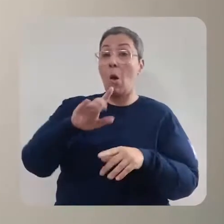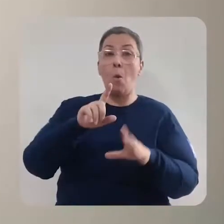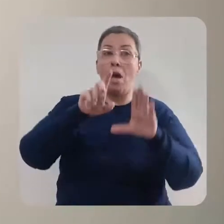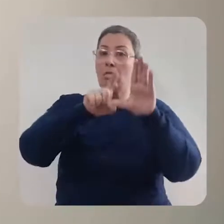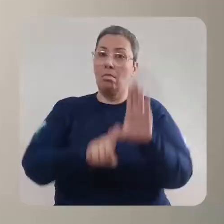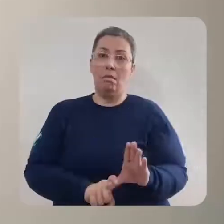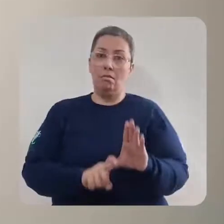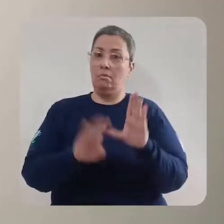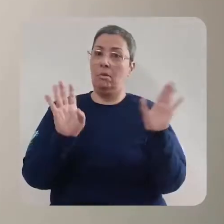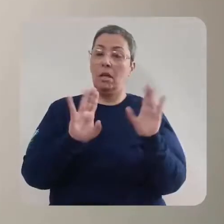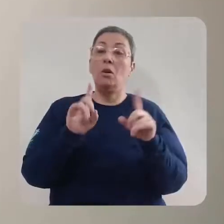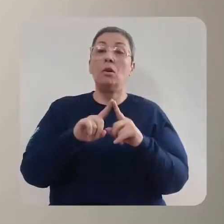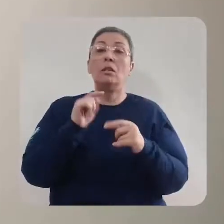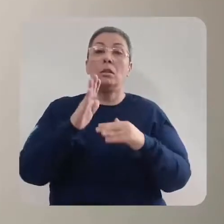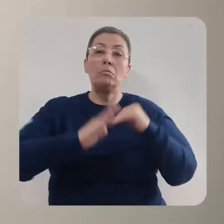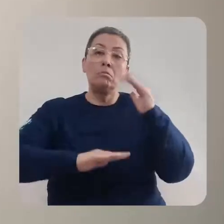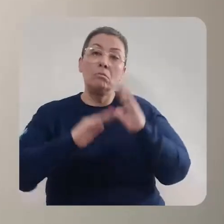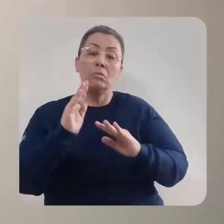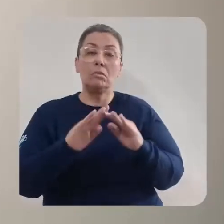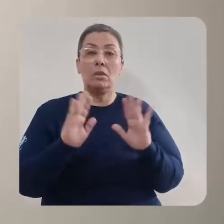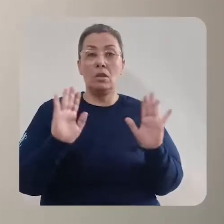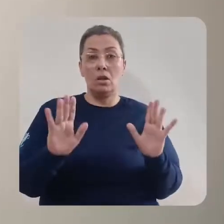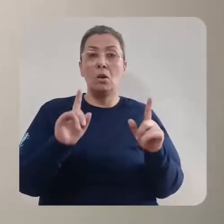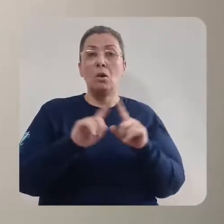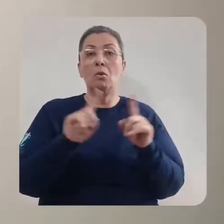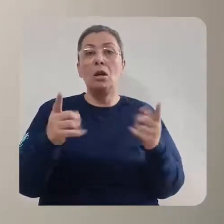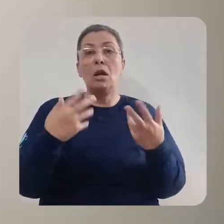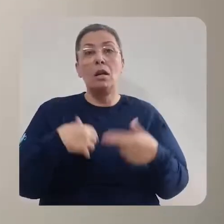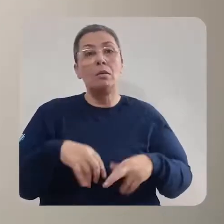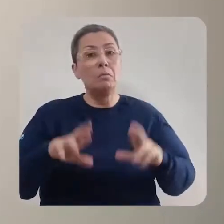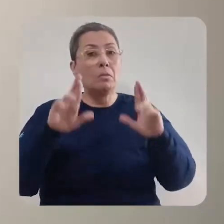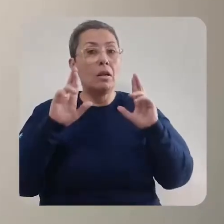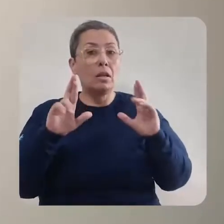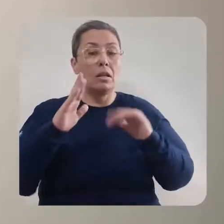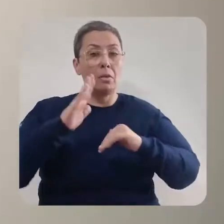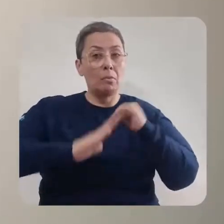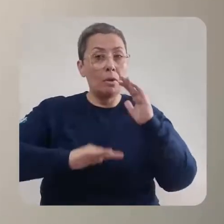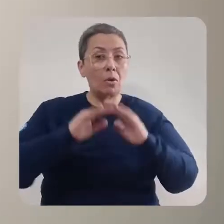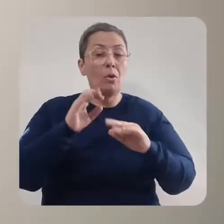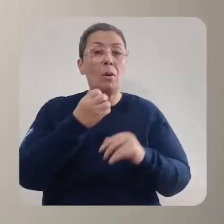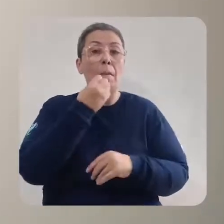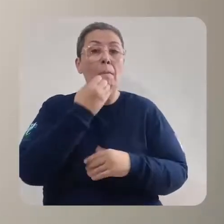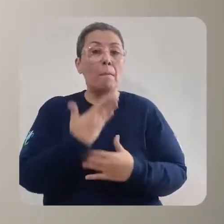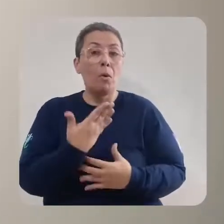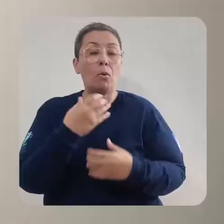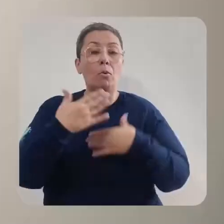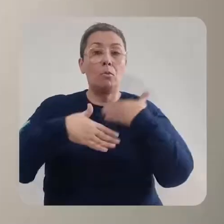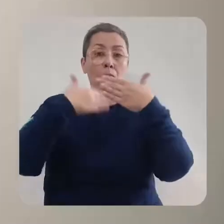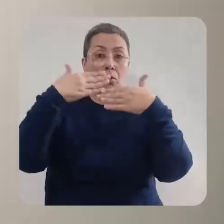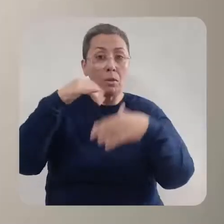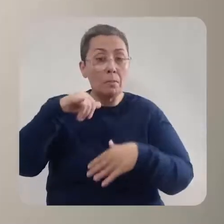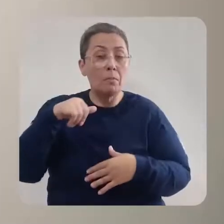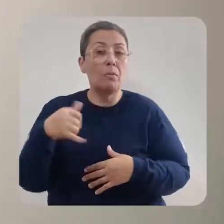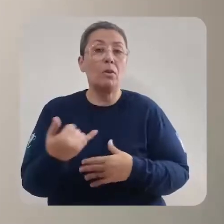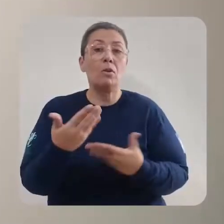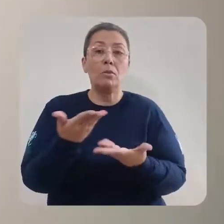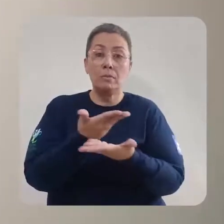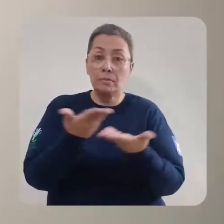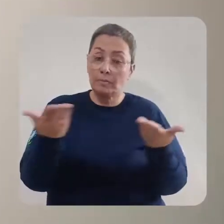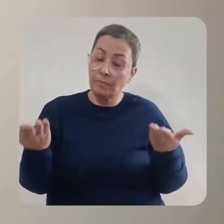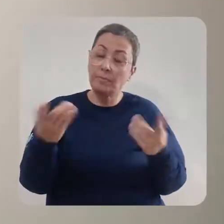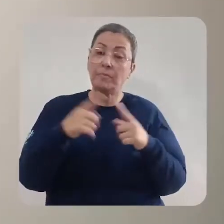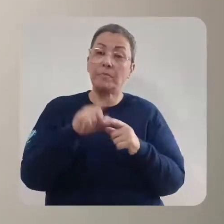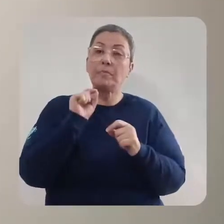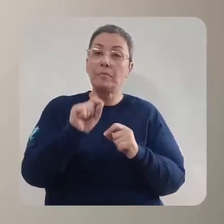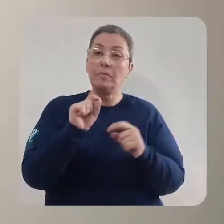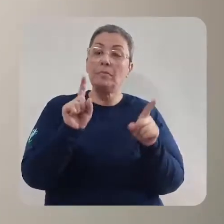de dependência, realizar essa atividade. Bom, eu espero que essa atividade seja produtiva e proveitosa para